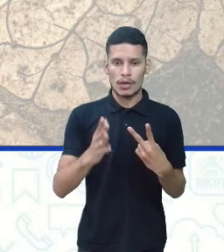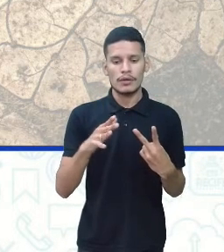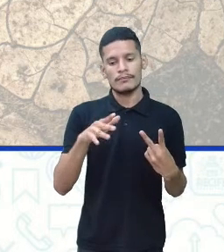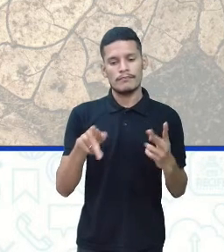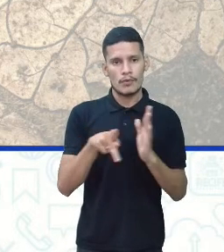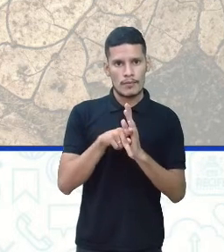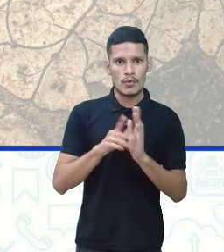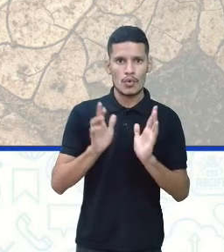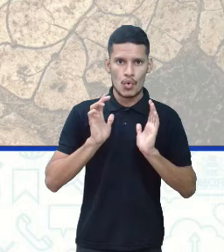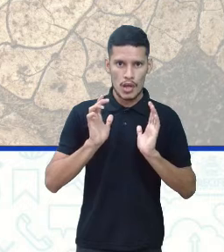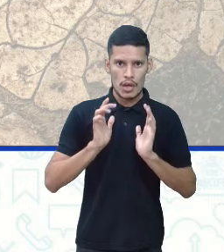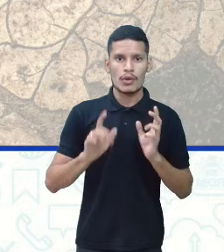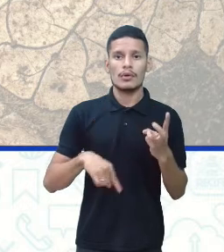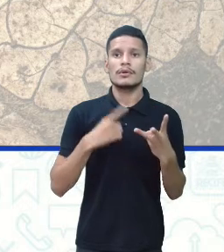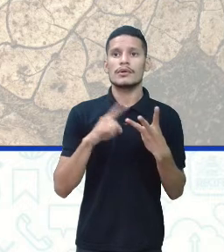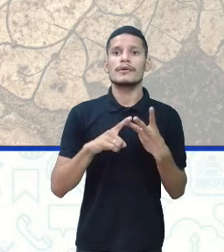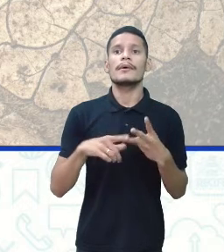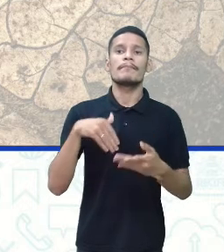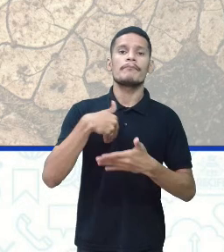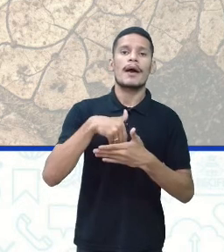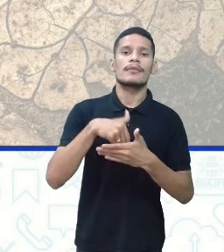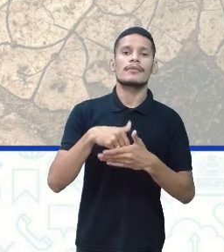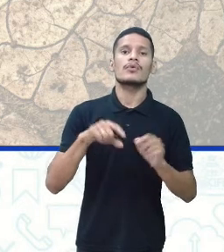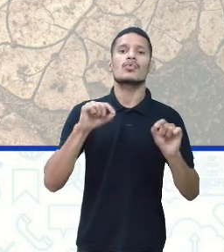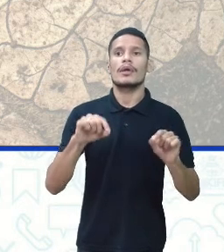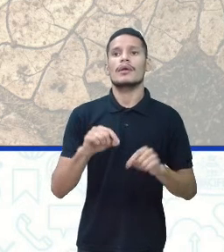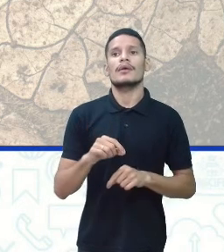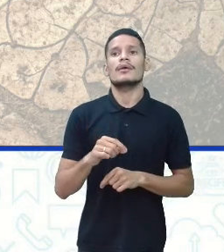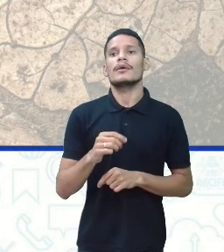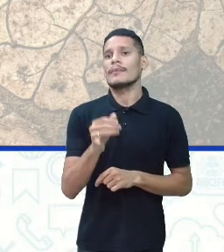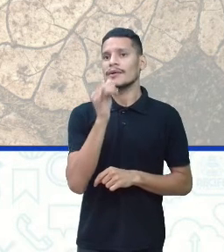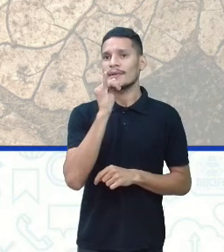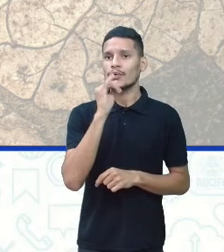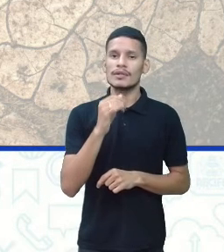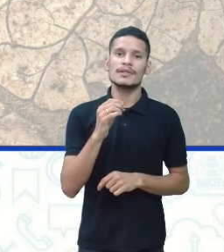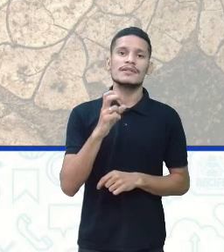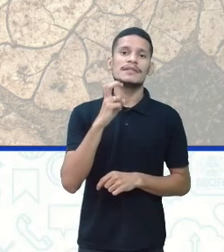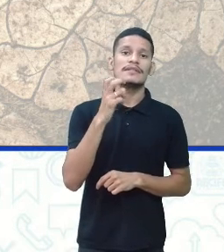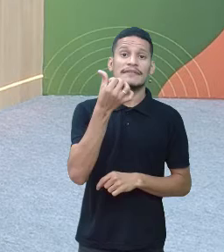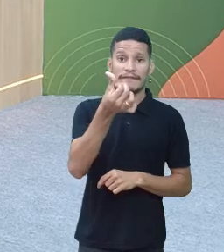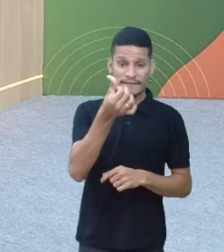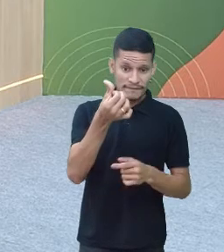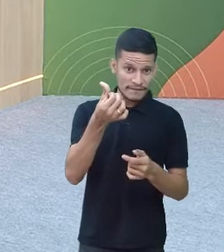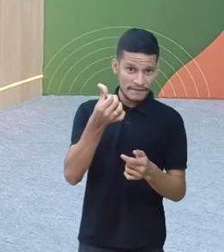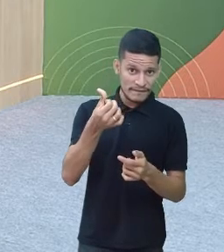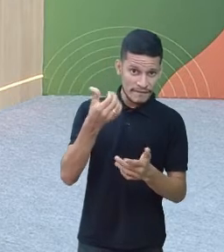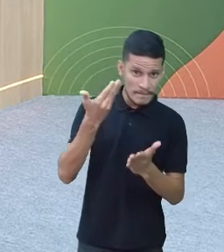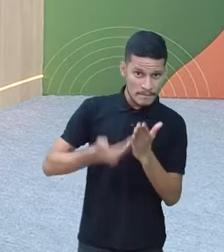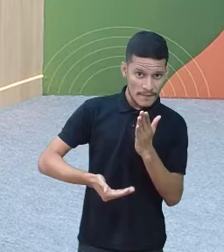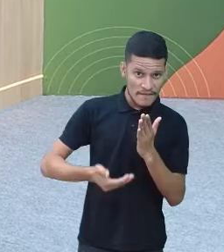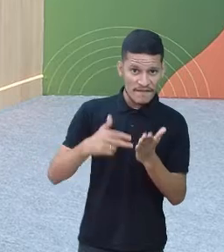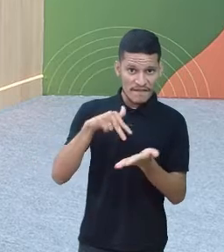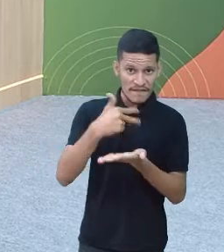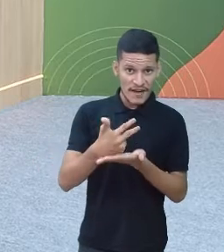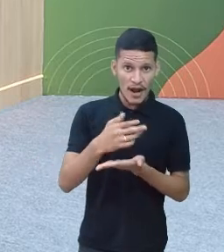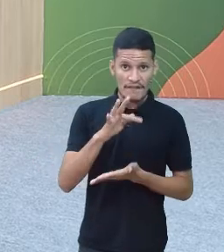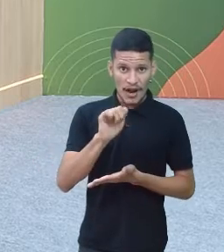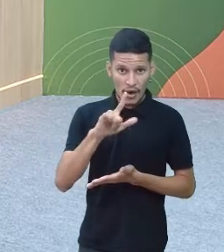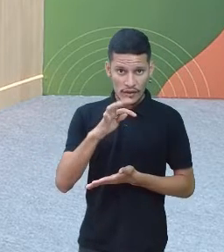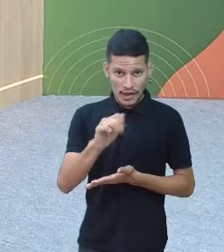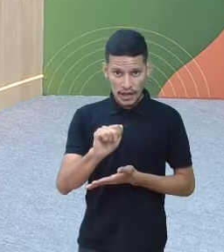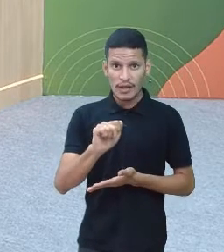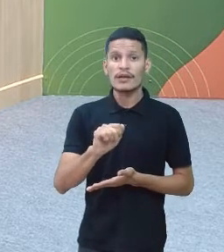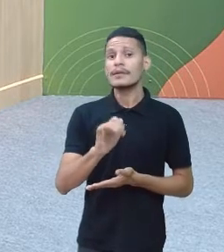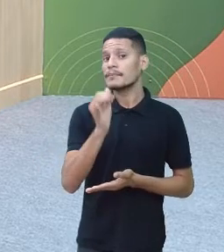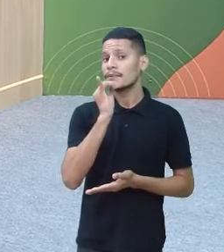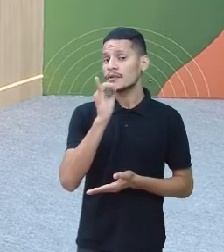goleiro. A partir da 6ª falta é cobrado um tiro livre. É bom entender que o jogador ele só pode cometer 5 faltas,